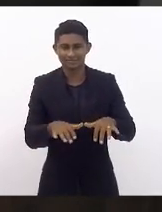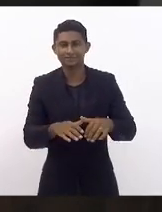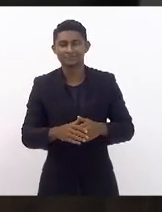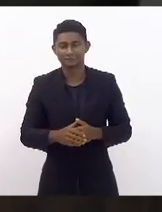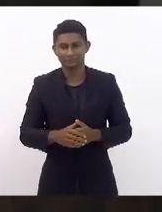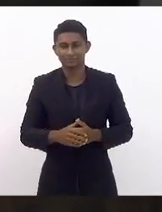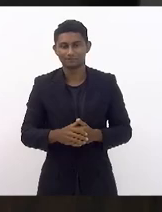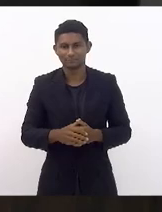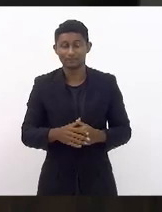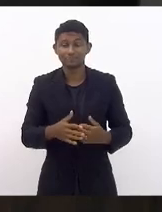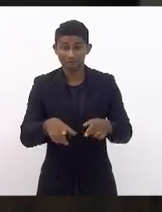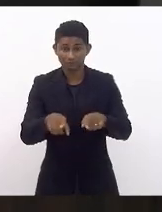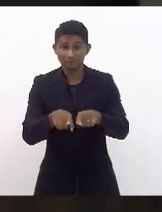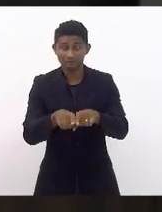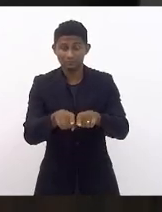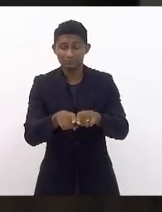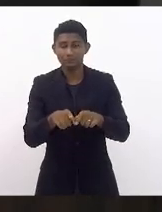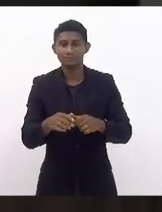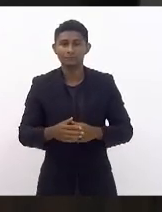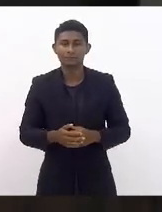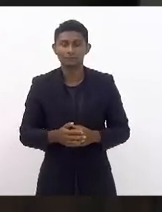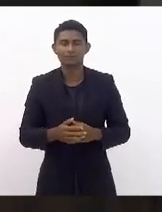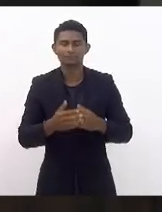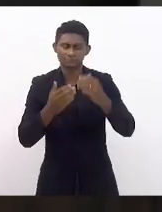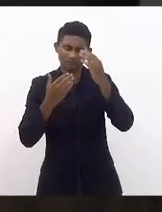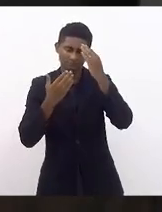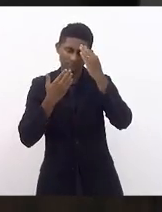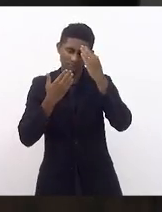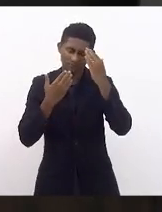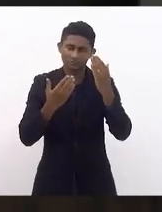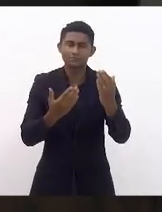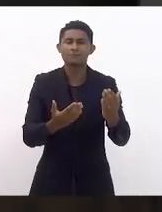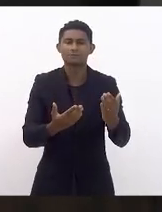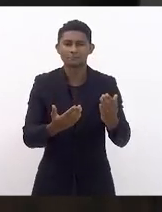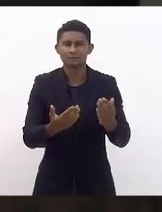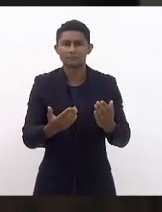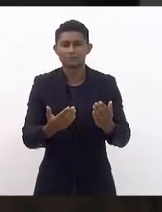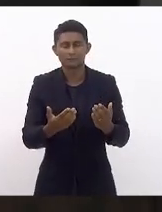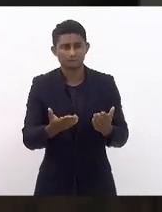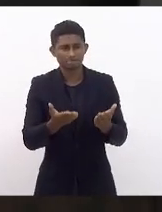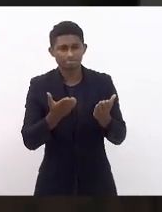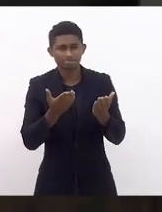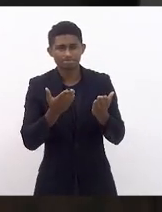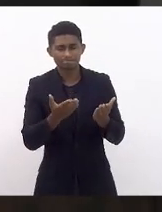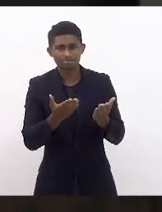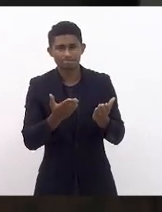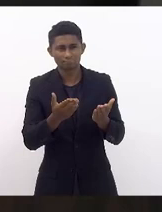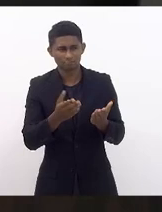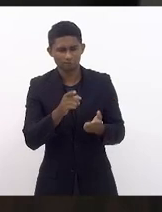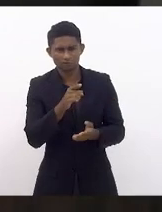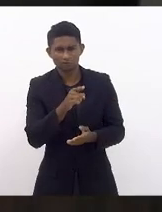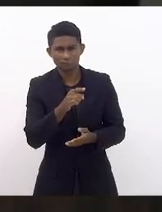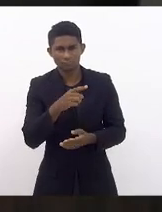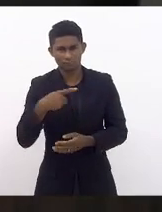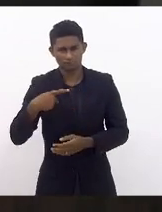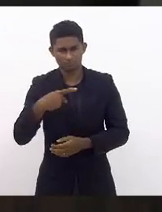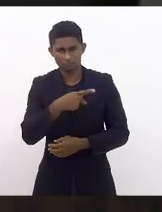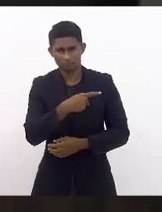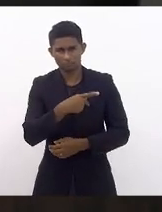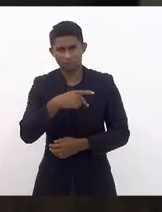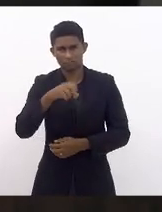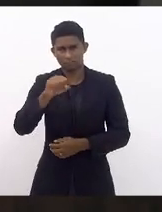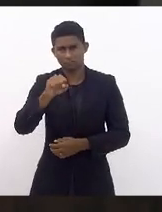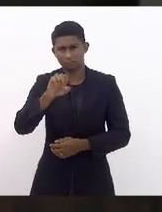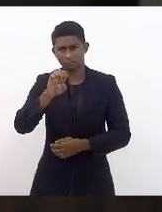Também gostaria de agradecer aqui e saudar, tá, a presença do pastor, do senhor Sebastião Venâncio, pastor, ele é pastor